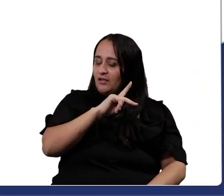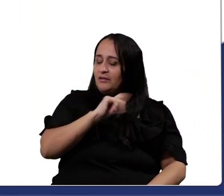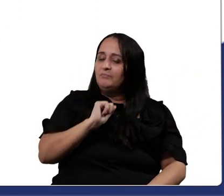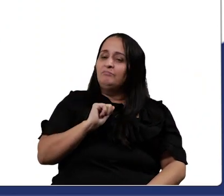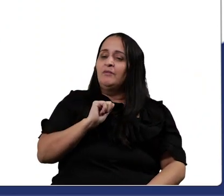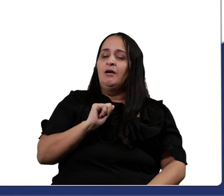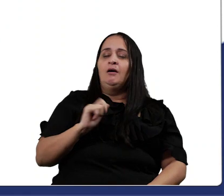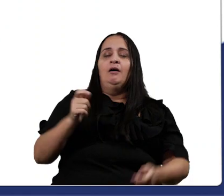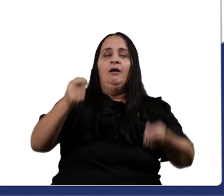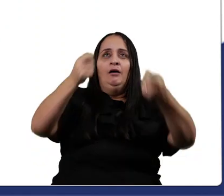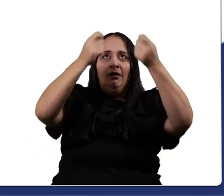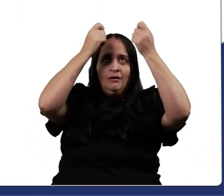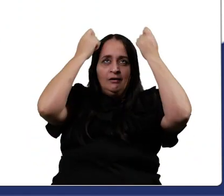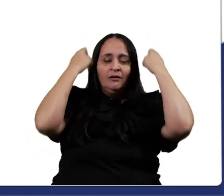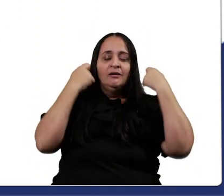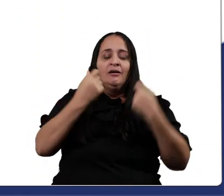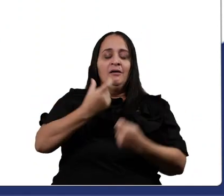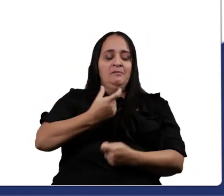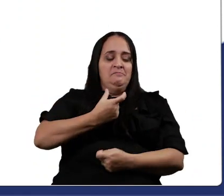na praia de